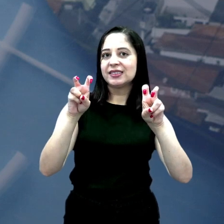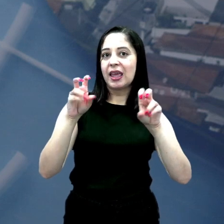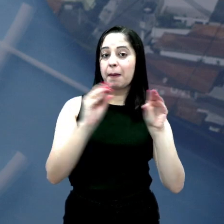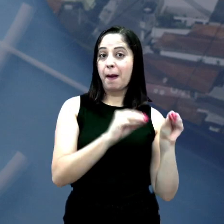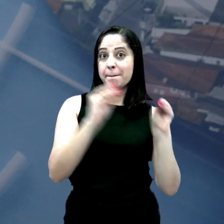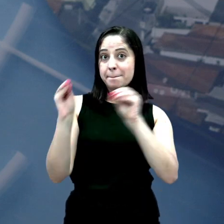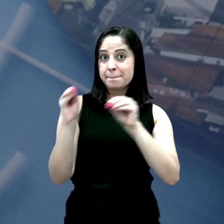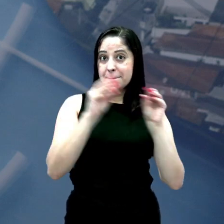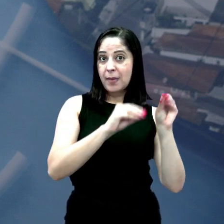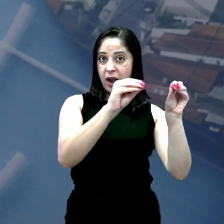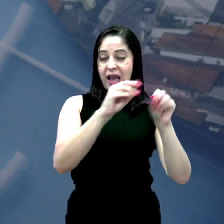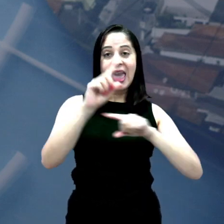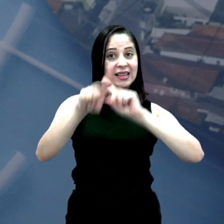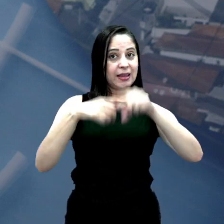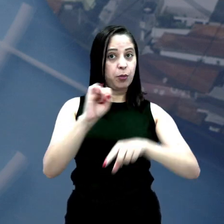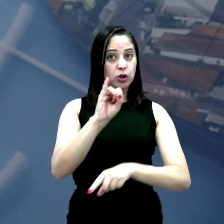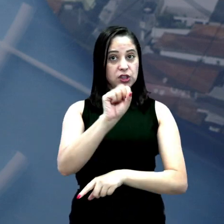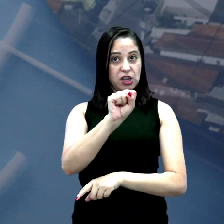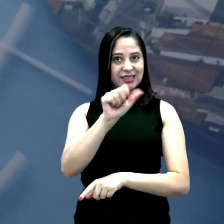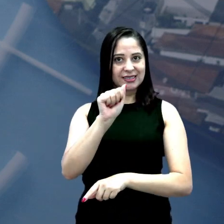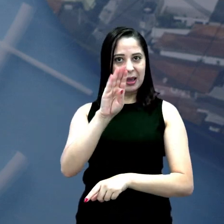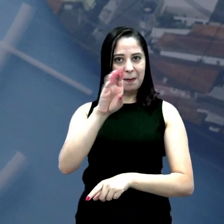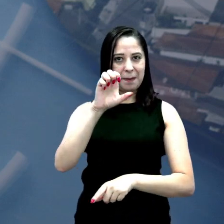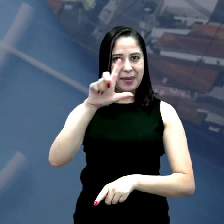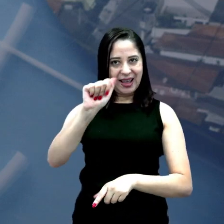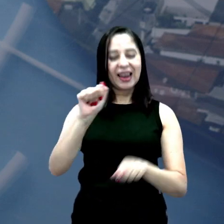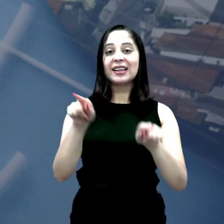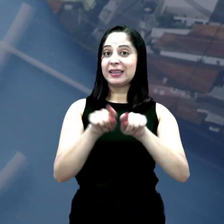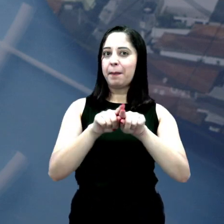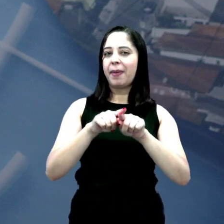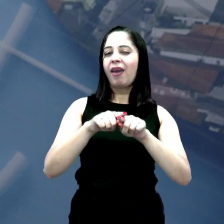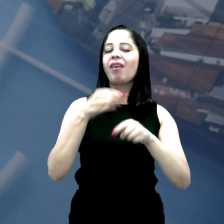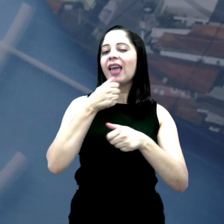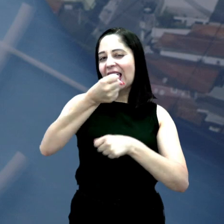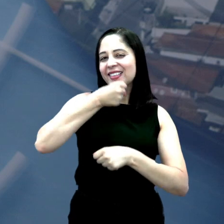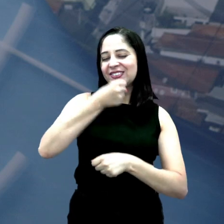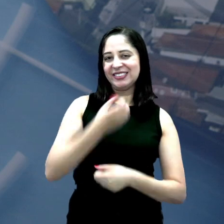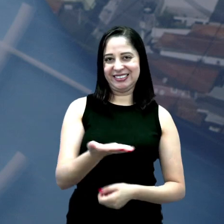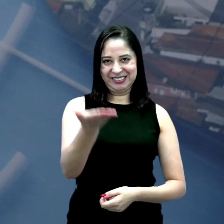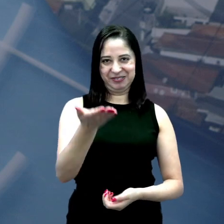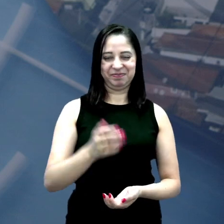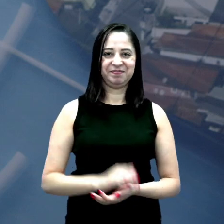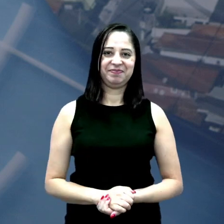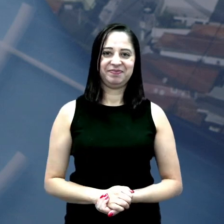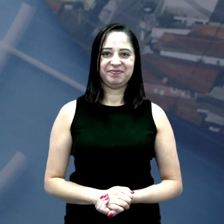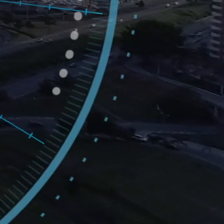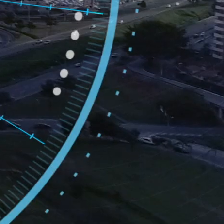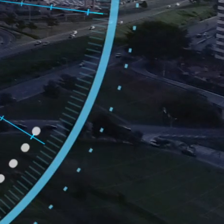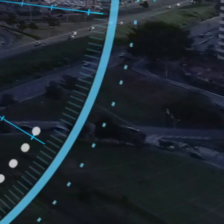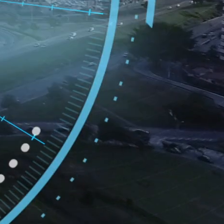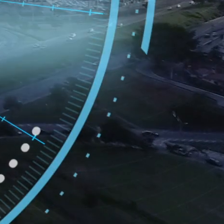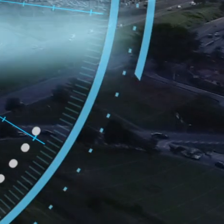com a internacionalista Isabela Franco, que vai participar com a gente. Não sai daí, porque voltamos já.